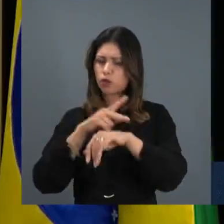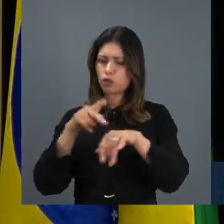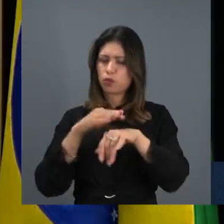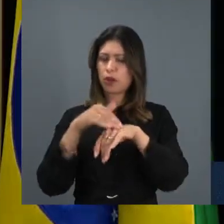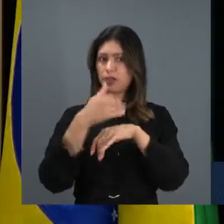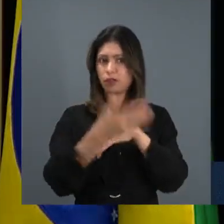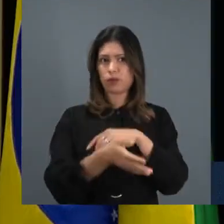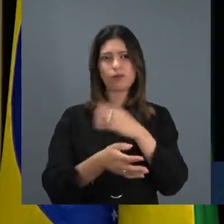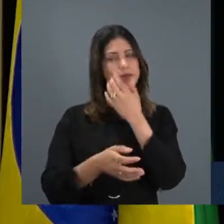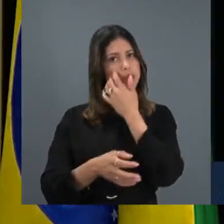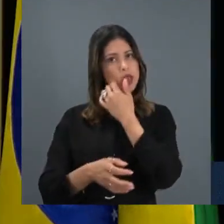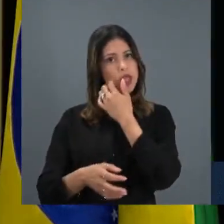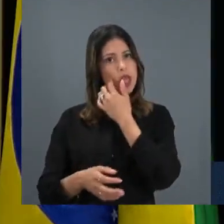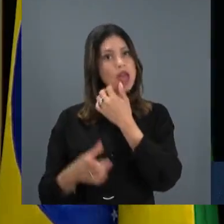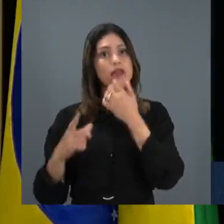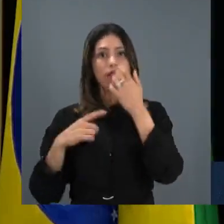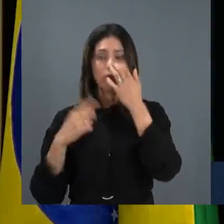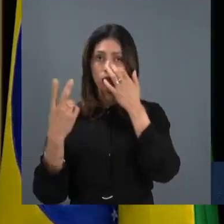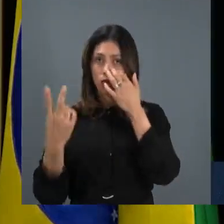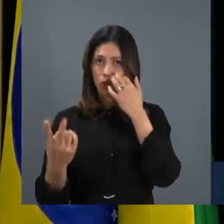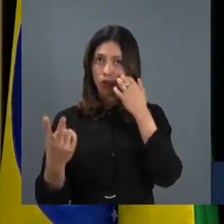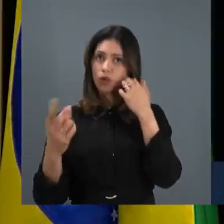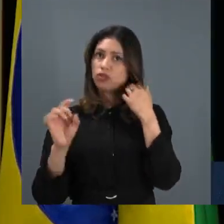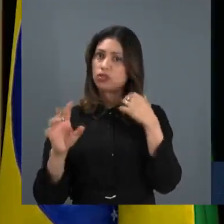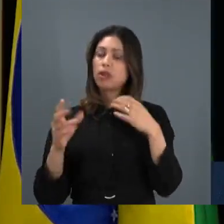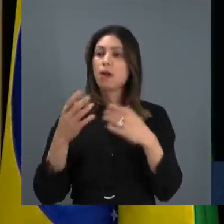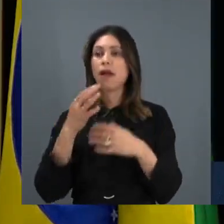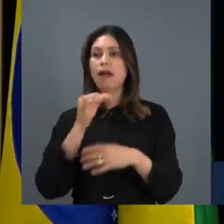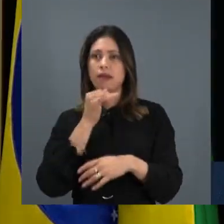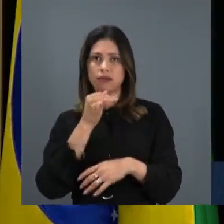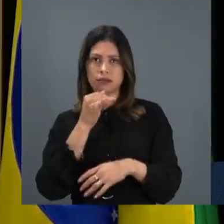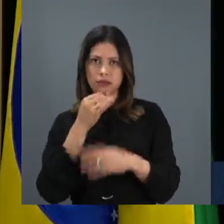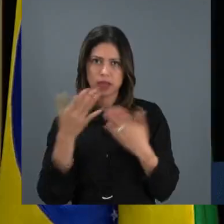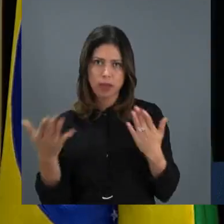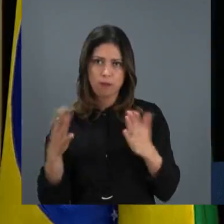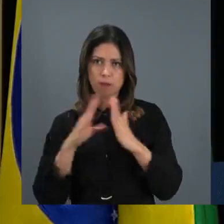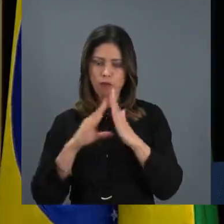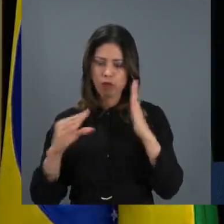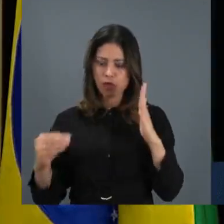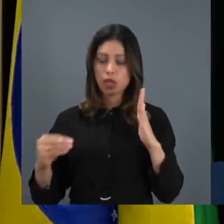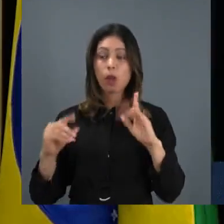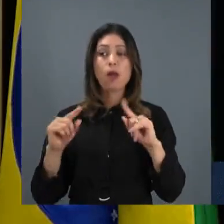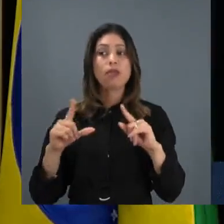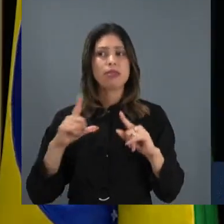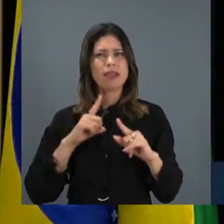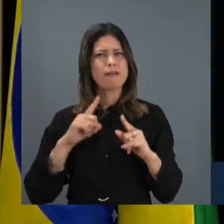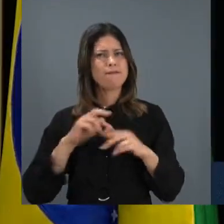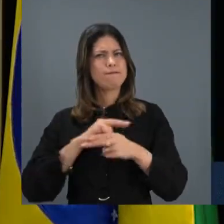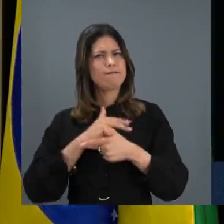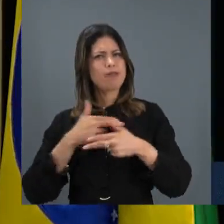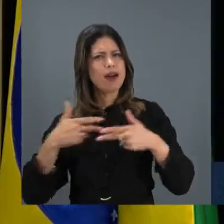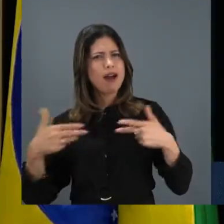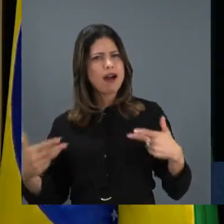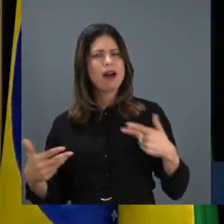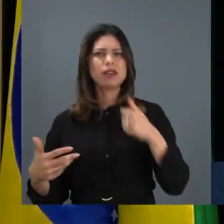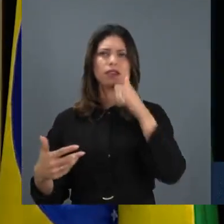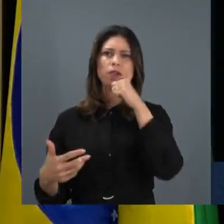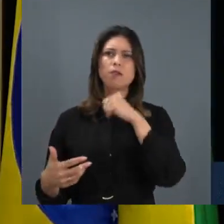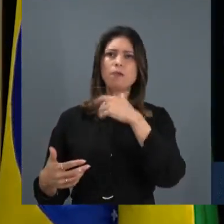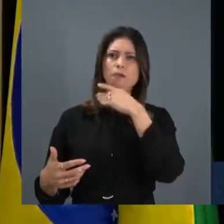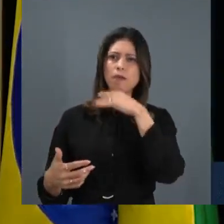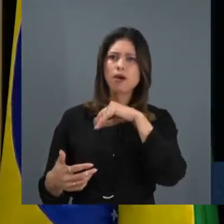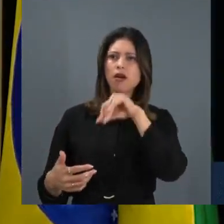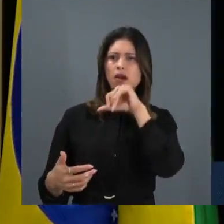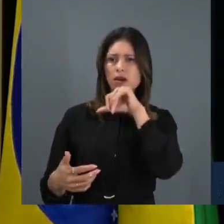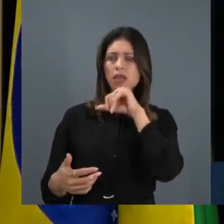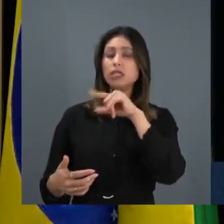Estes são apenas 2 relatos, dentre tantos outros casos de pessoas de bem, mães e pais de família que sofrem